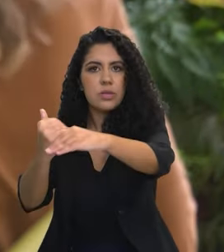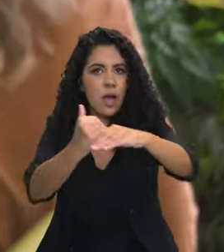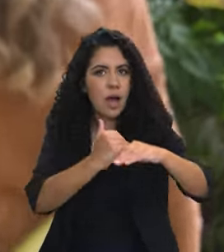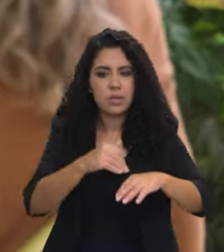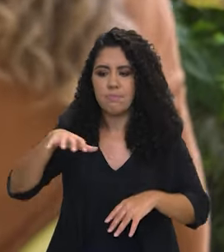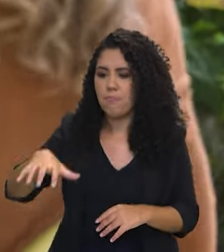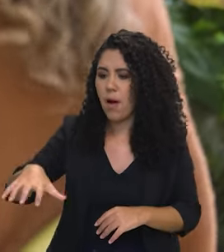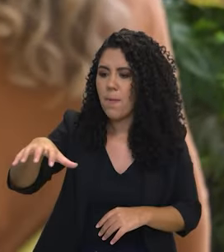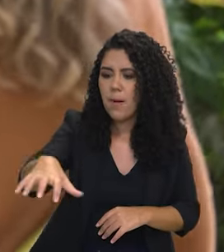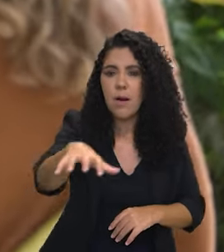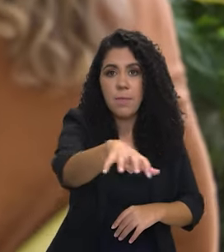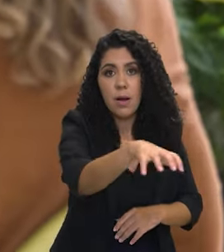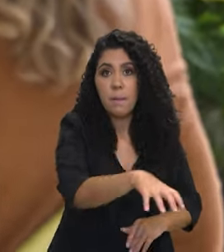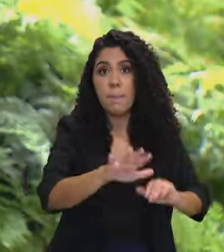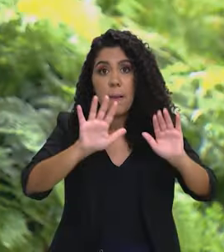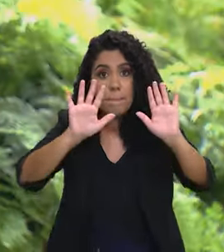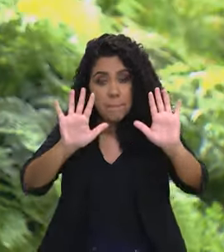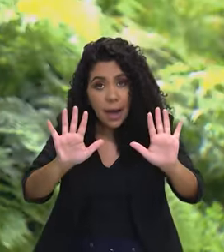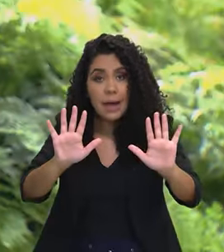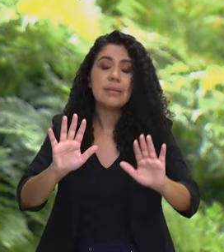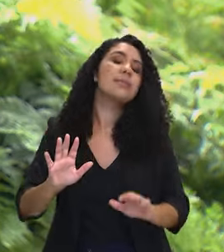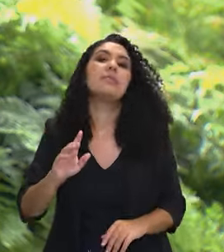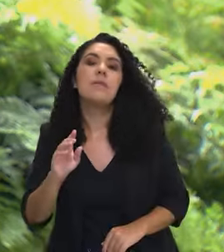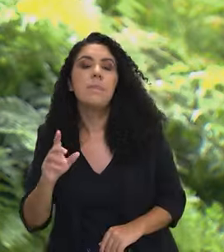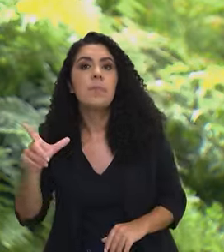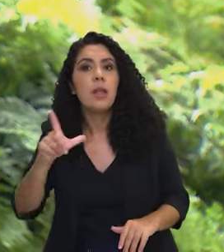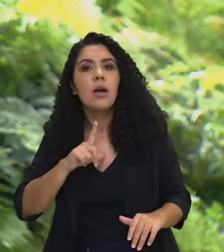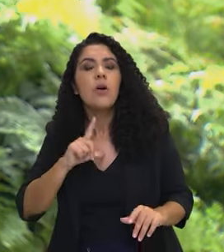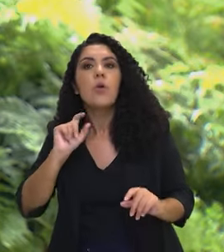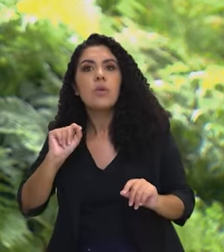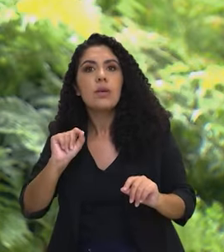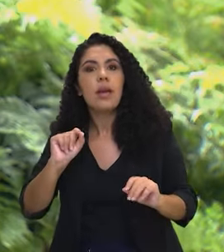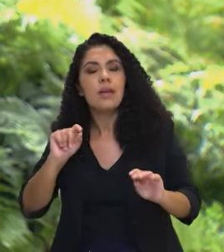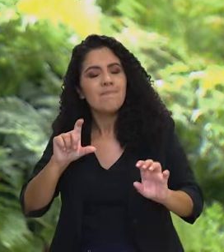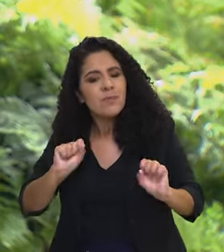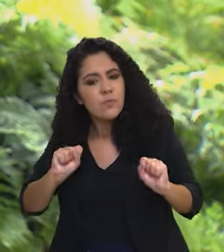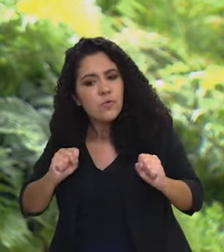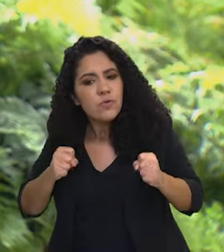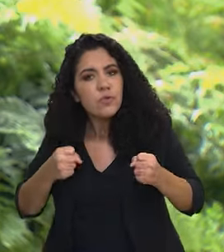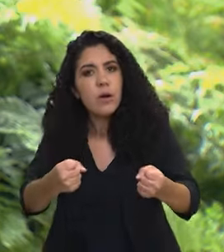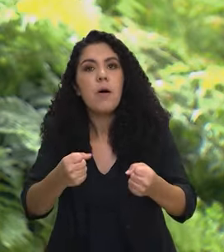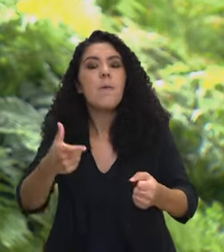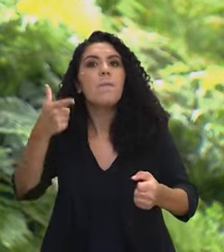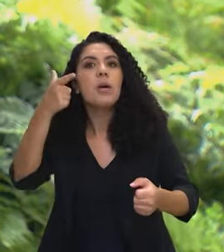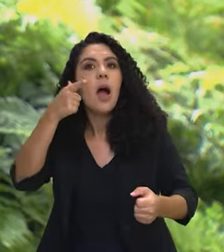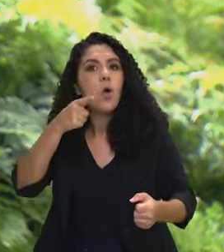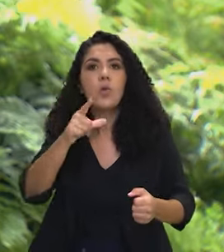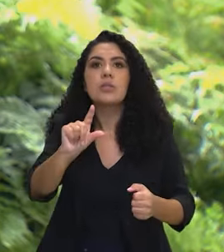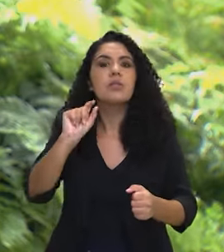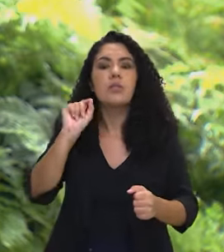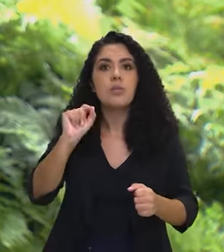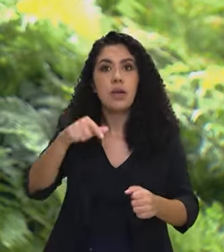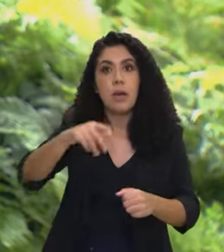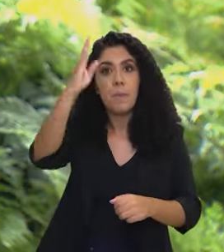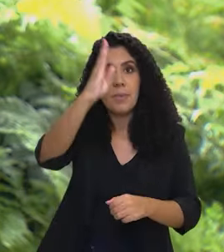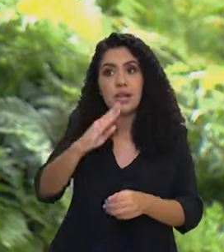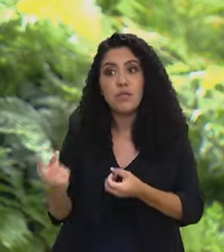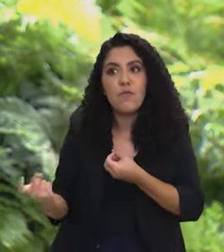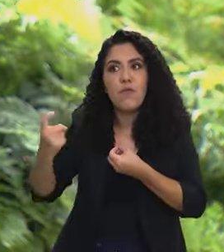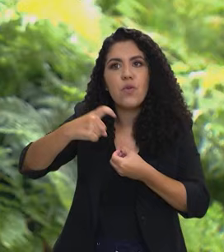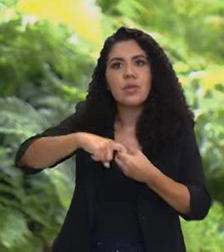Em todos os setores. Então, um primeiro esforço, Carol, foi trazer o Brasil de volta para as nossas posições